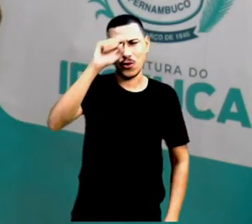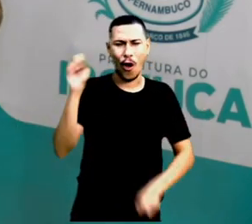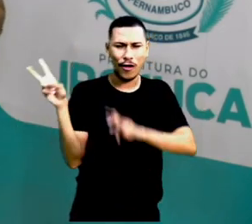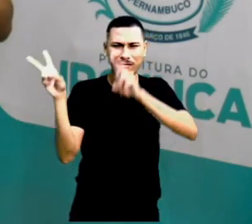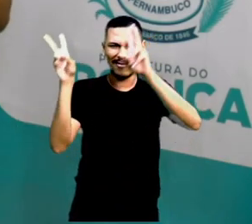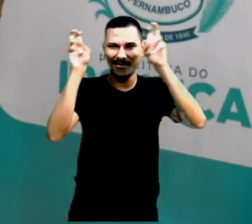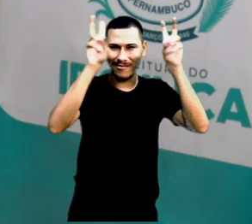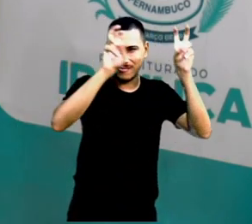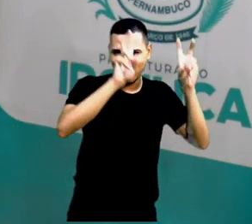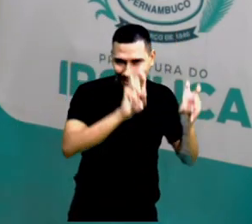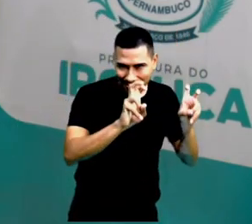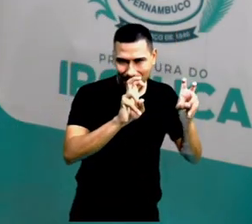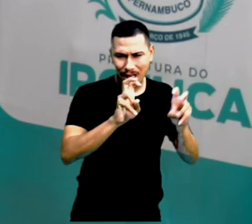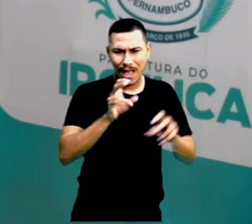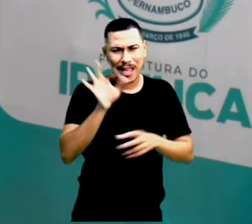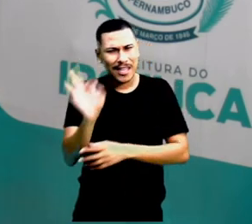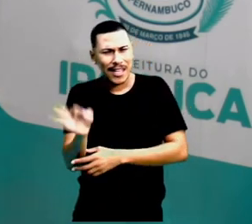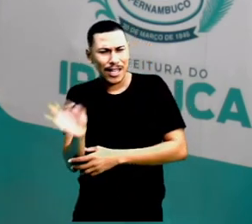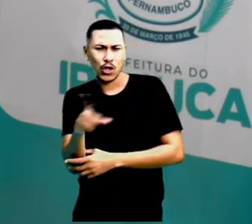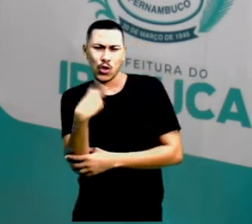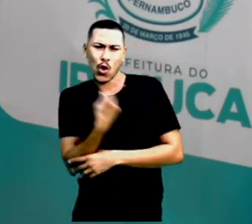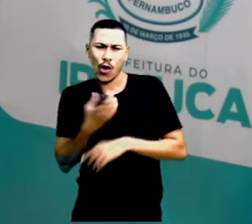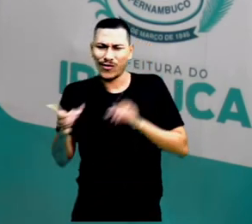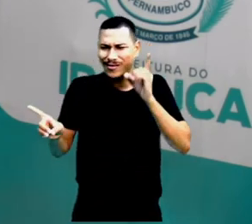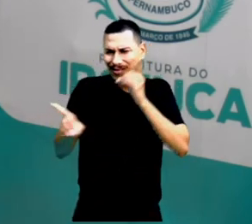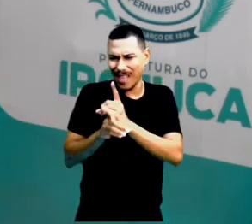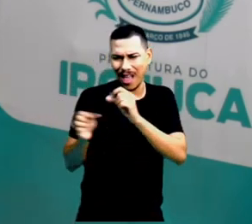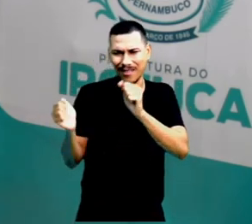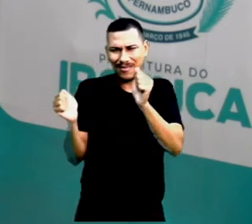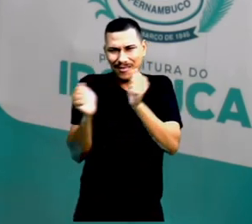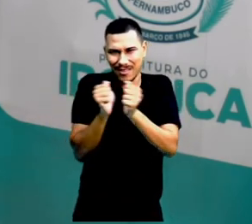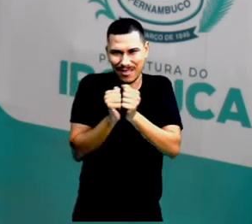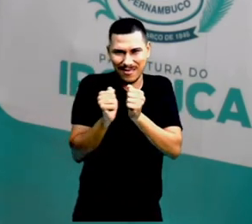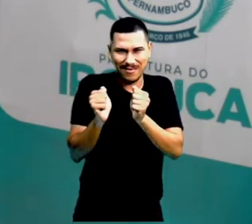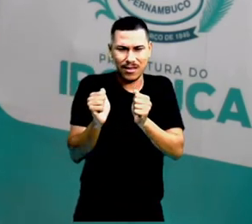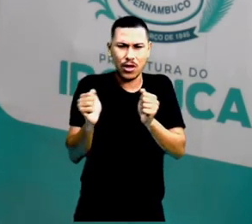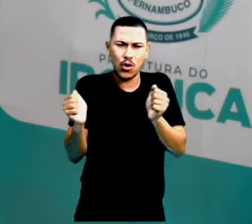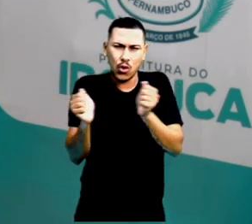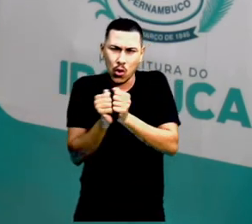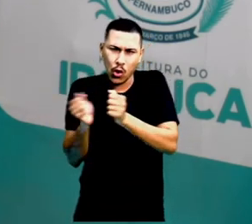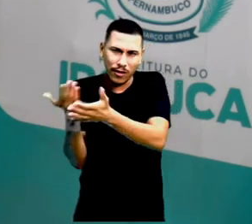esta aula. Com certeza nós nos vamos encontrar mais vezes.